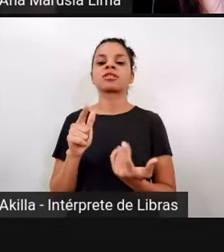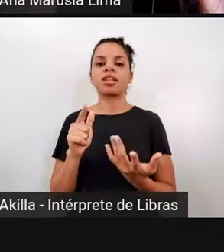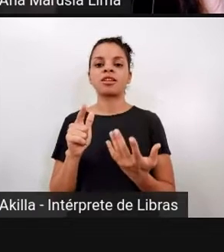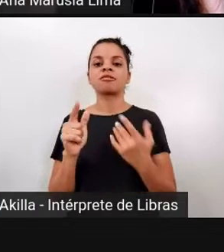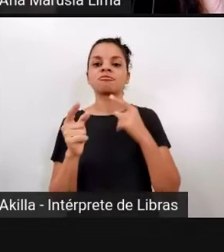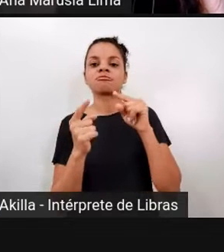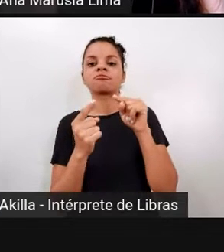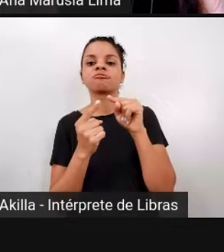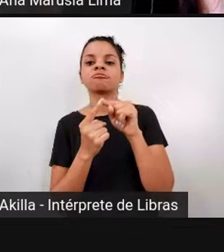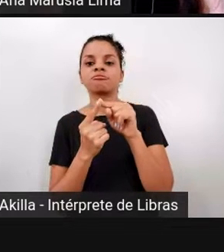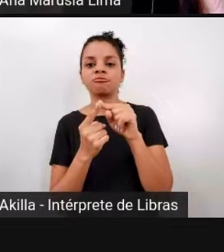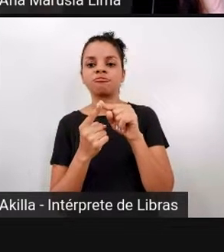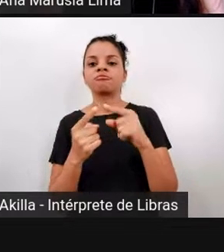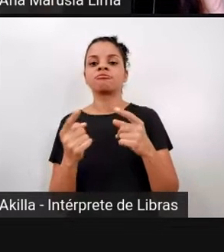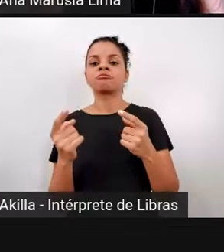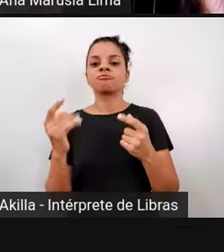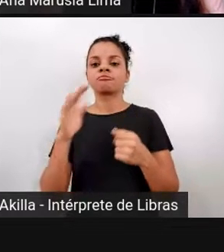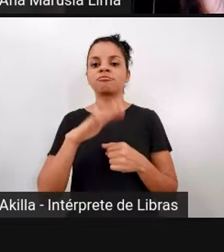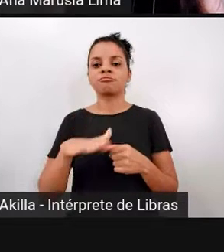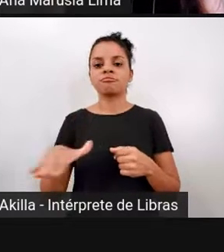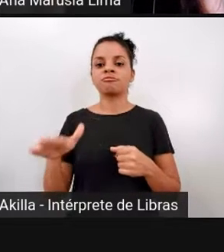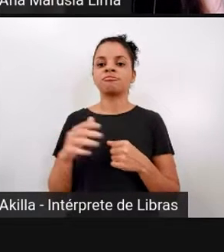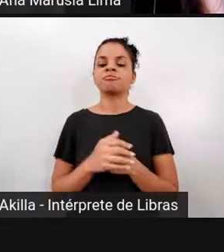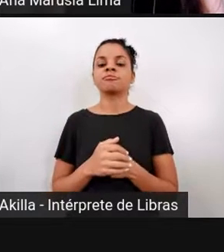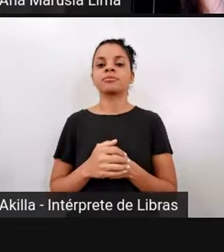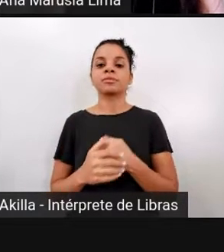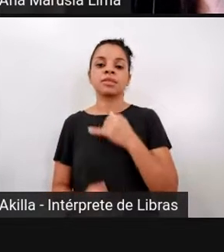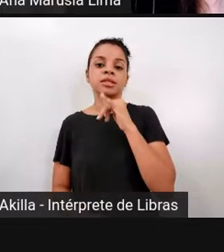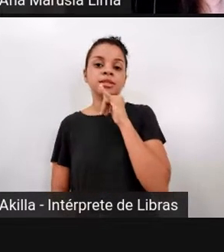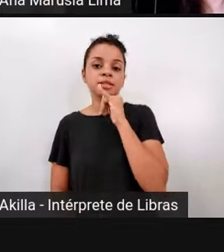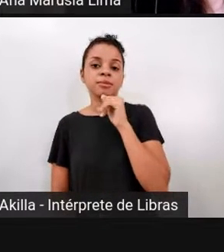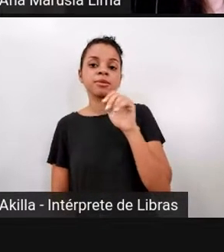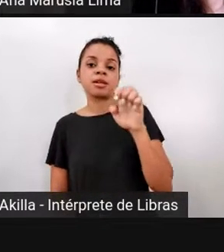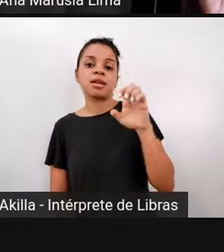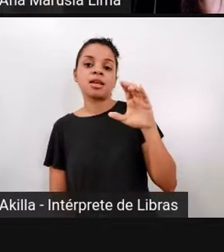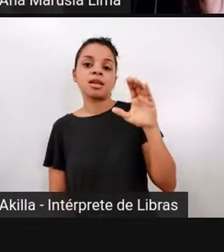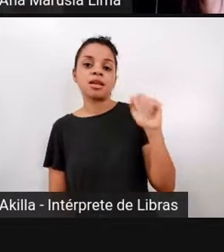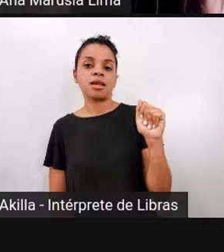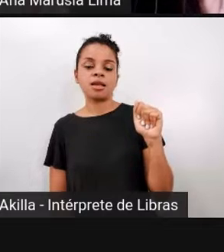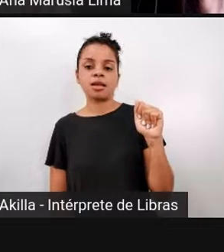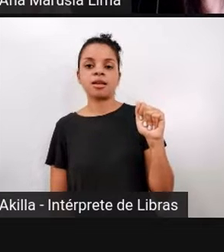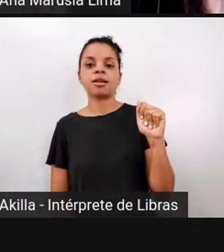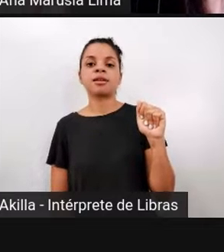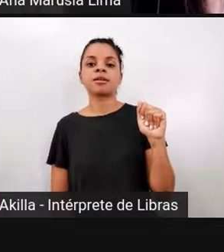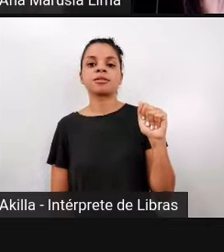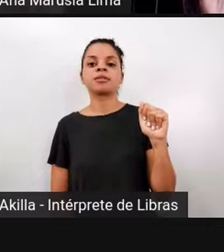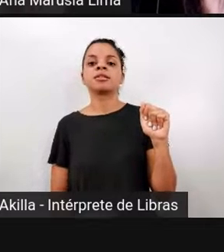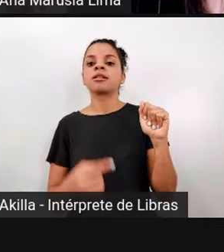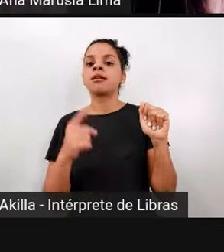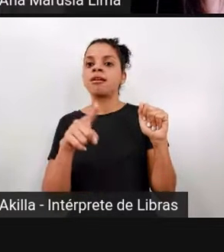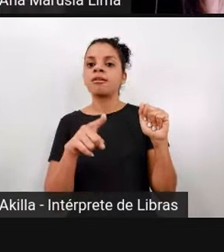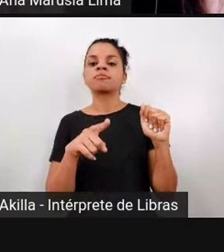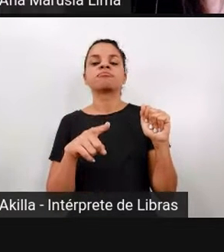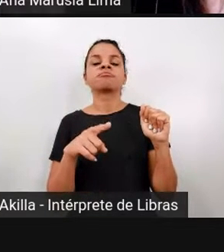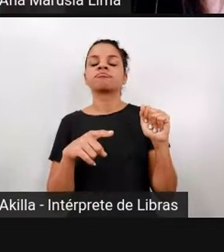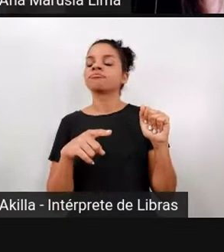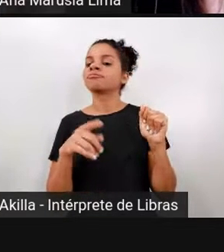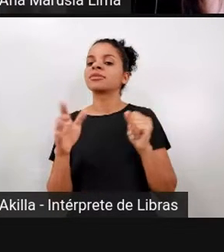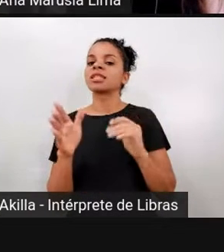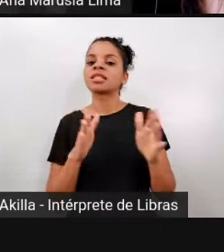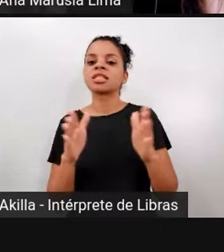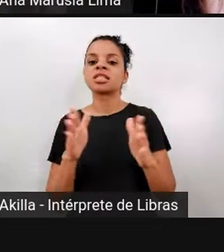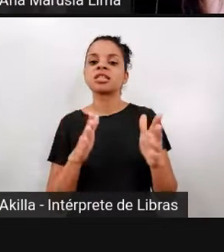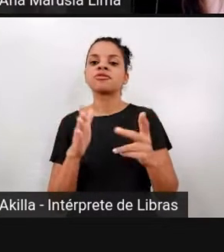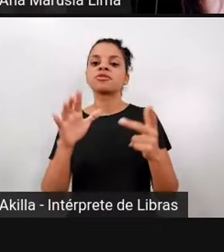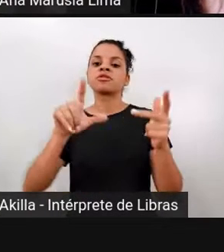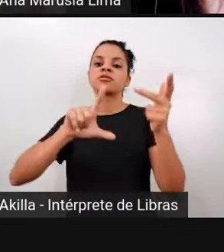público. Nós também temos o exemplo do Estatuto da Criança e do Adolescente, em linguagem muito acessível, em forma de quadrinhos, para que as